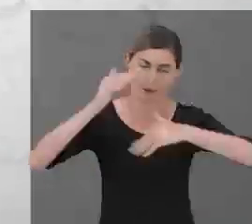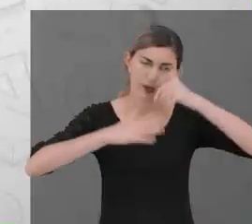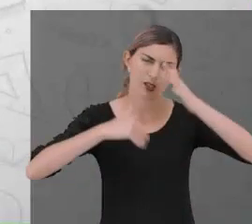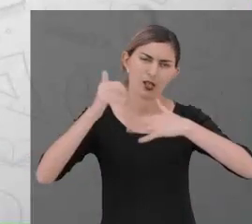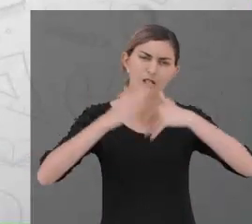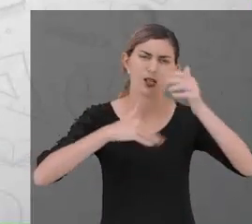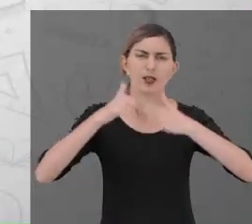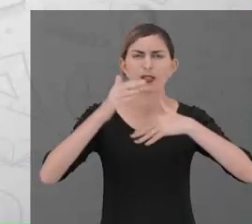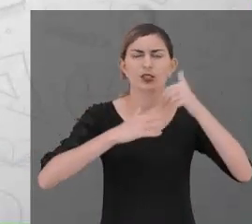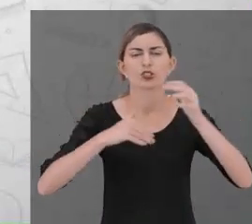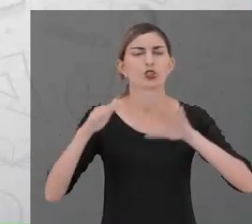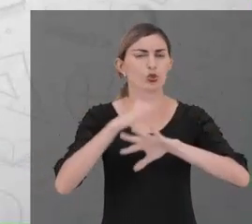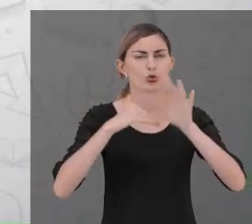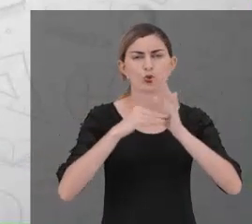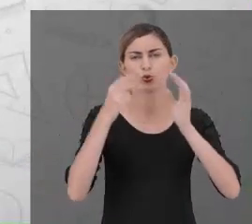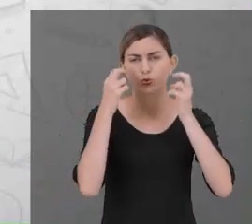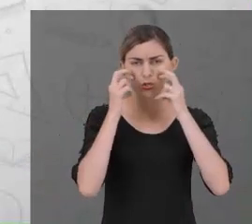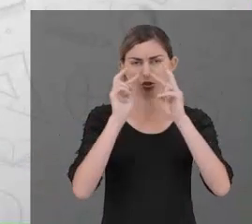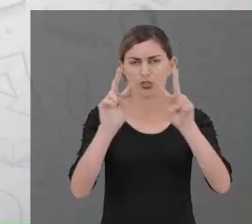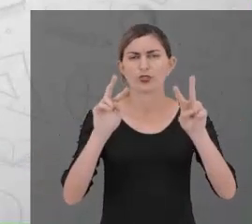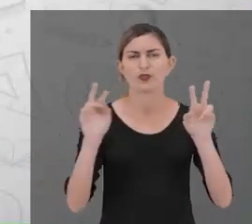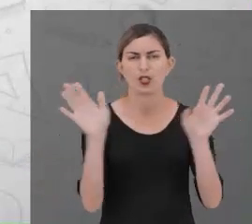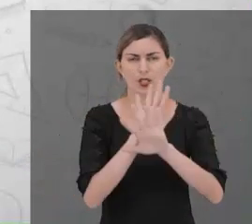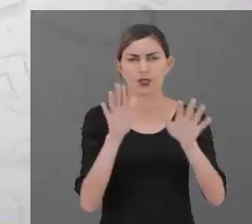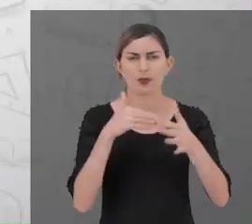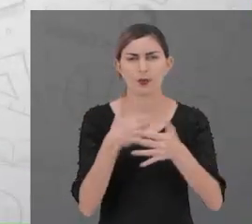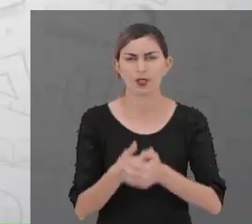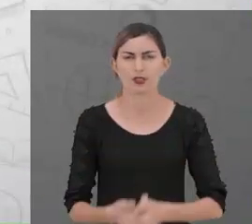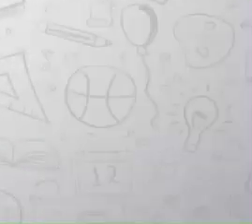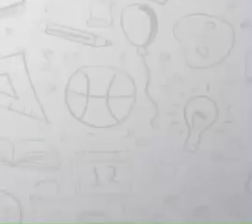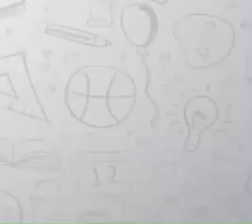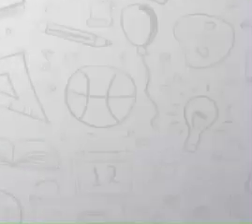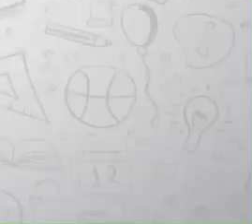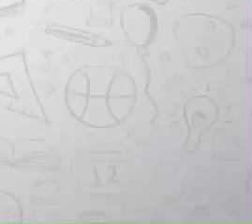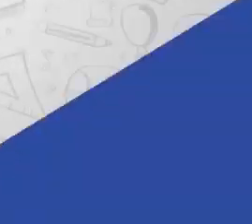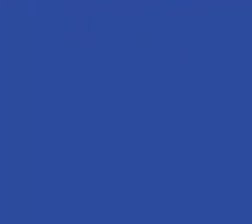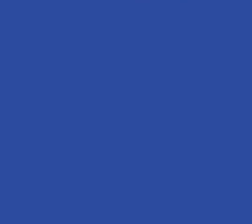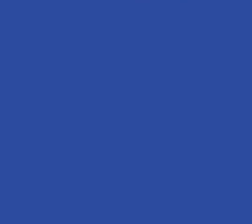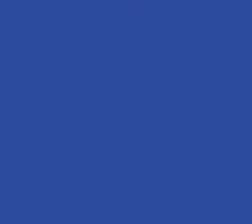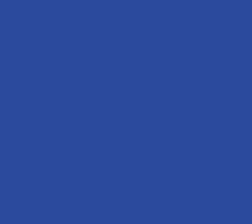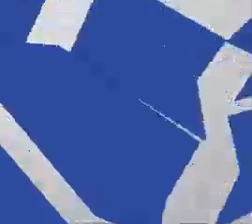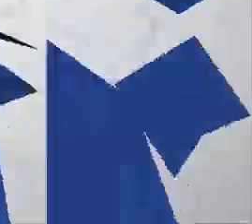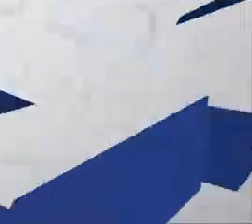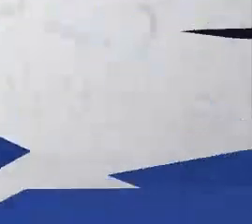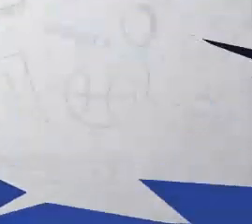a prática, colocando em prática tudo isso que a gente viu até aqui. Até mais!